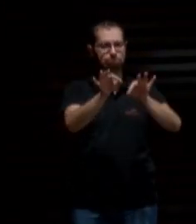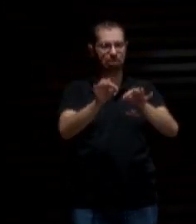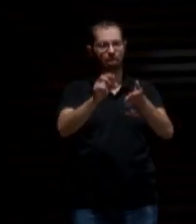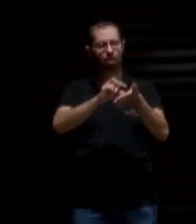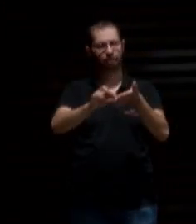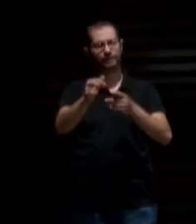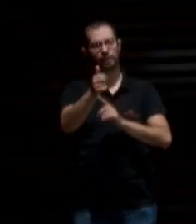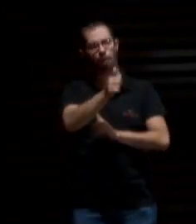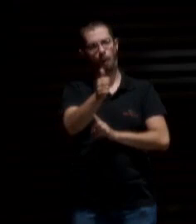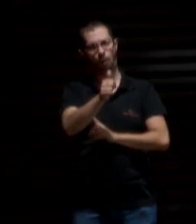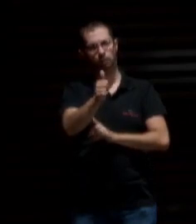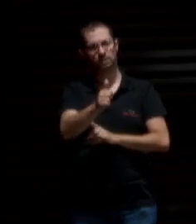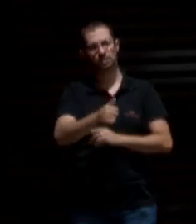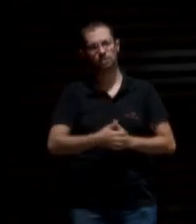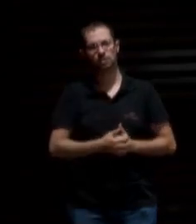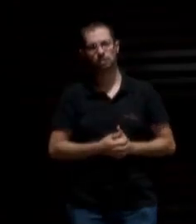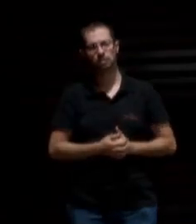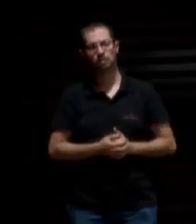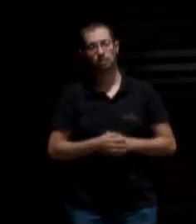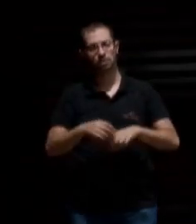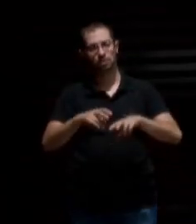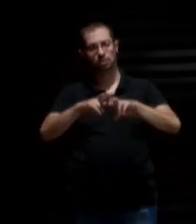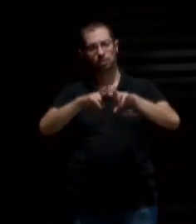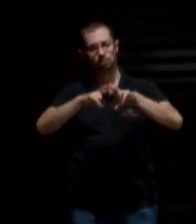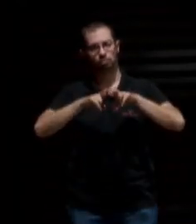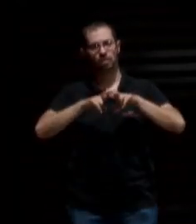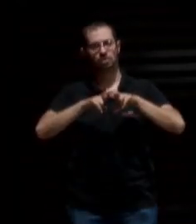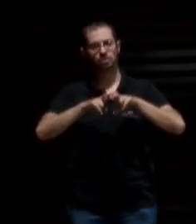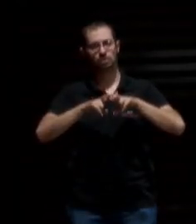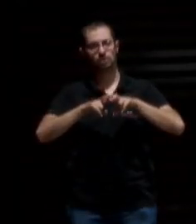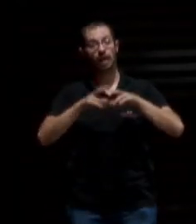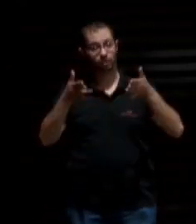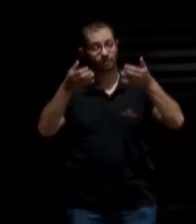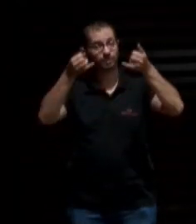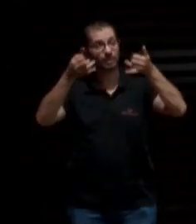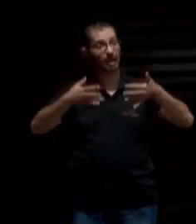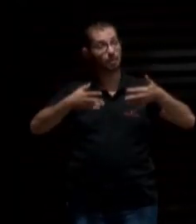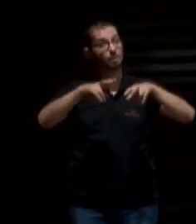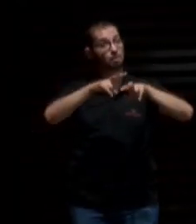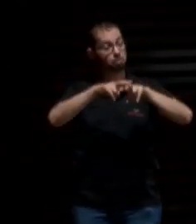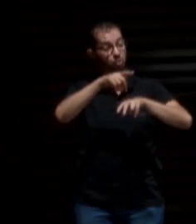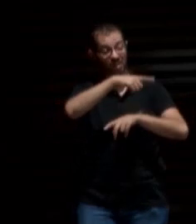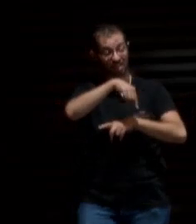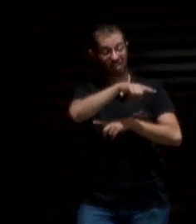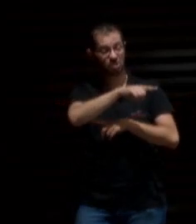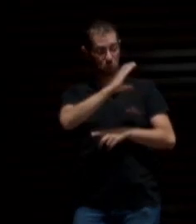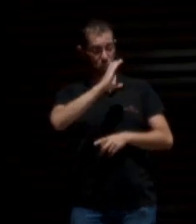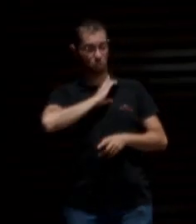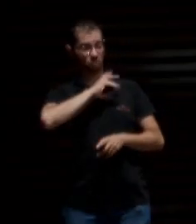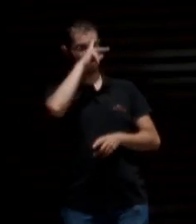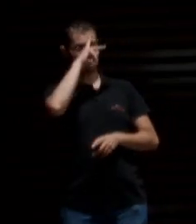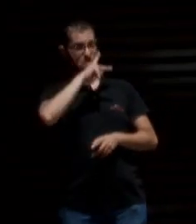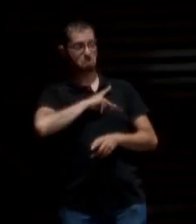11 diz assim: portanto, está vendo então aqui a causa? Por causa da autoconfiança do